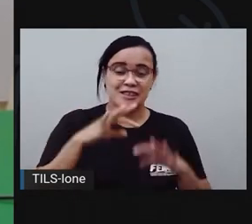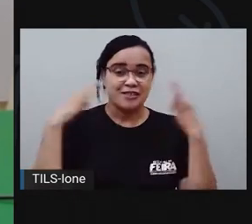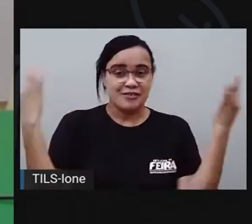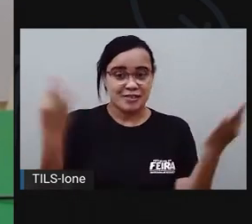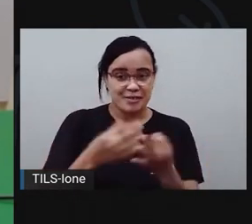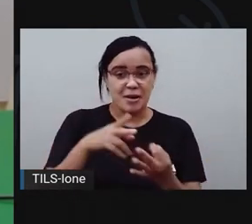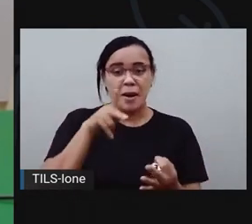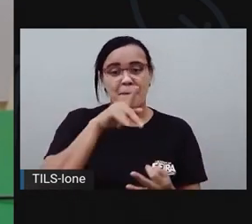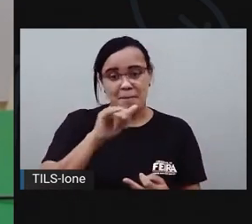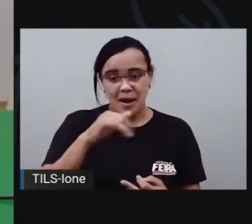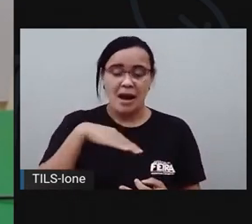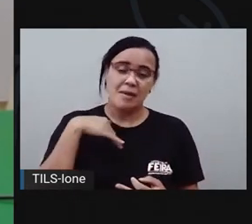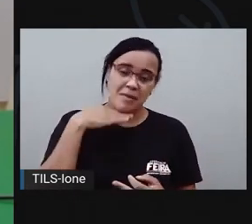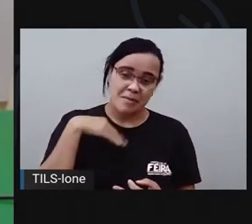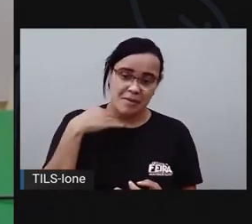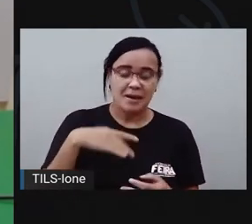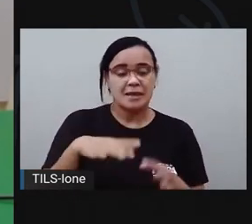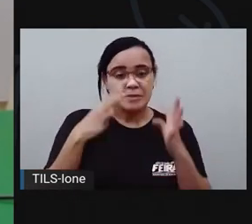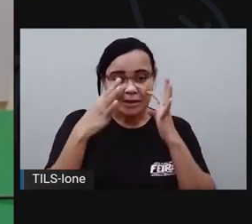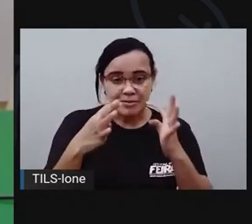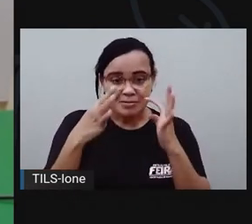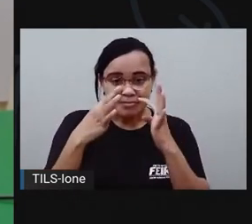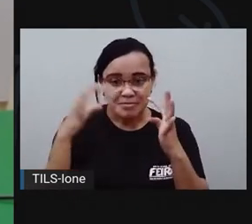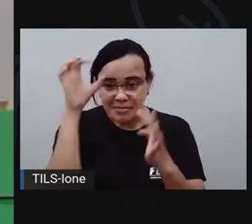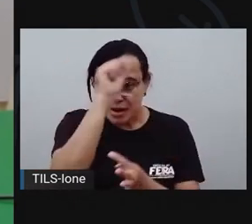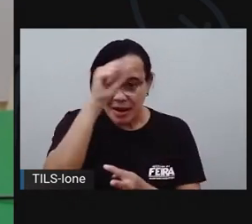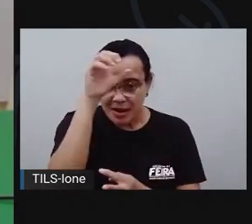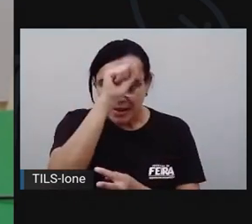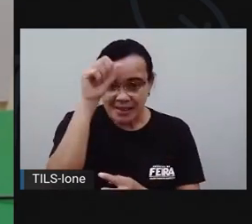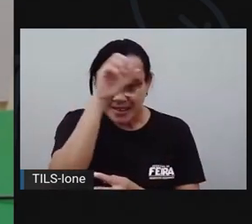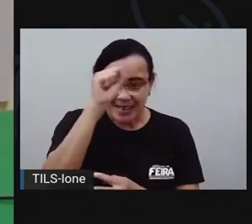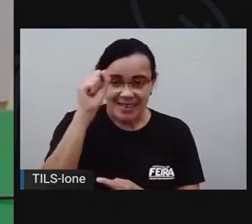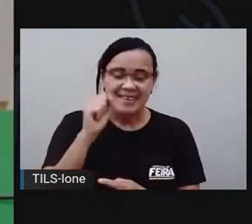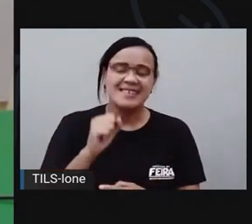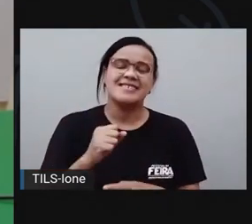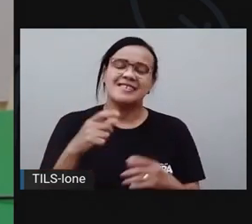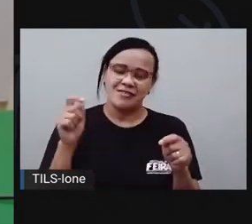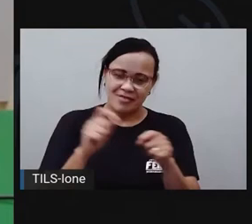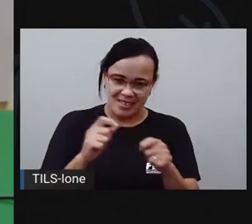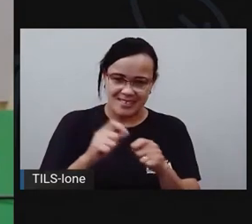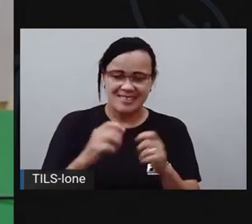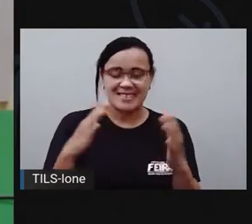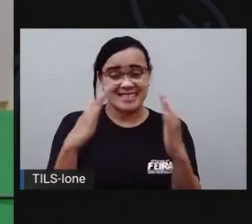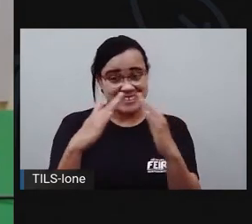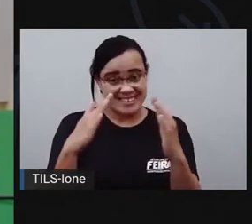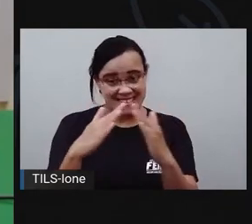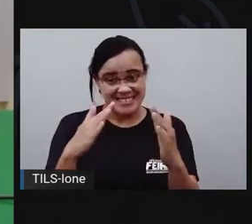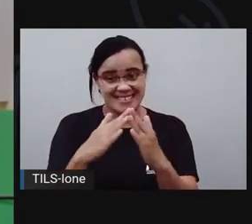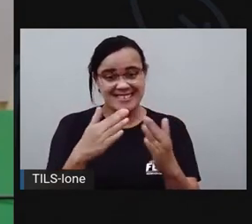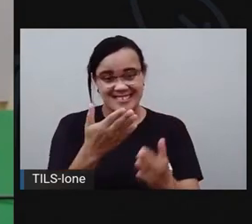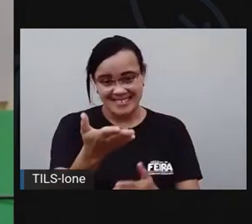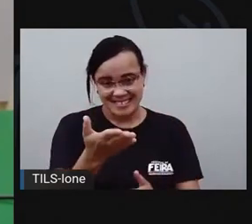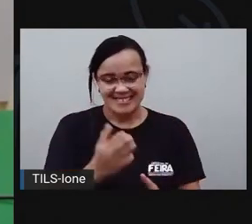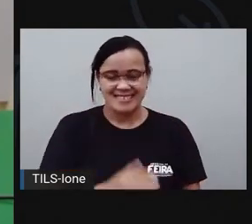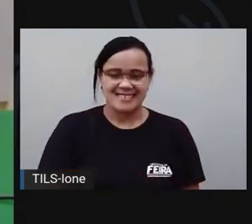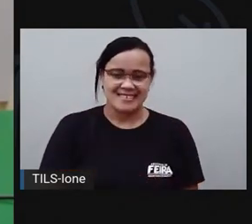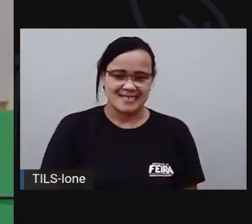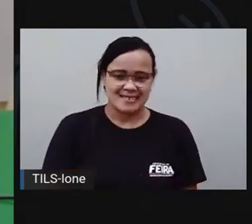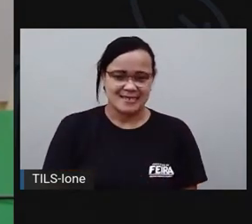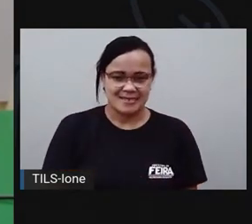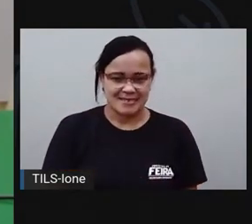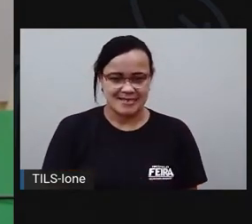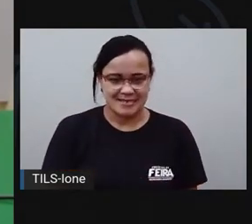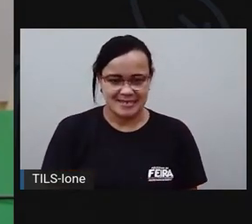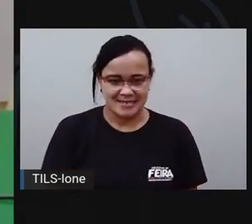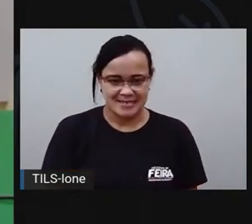nossa aula, para poder fazer, aprender a fazer também o chapéu, tá certo? Ó, e a gente abre aqui. E